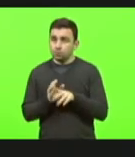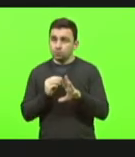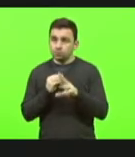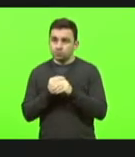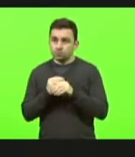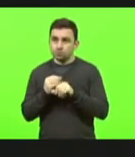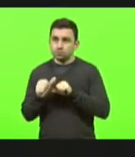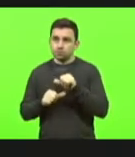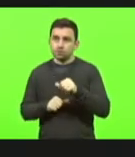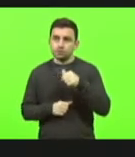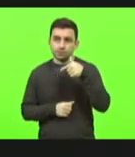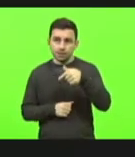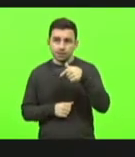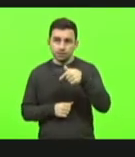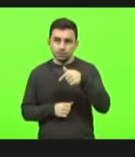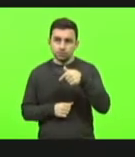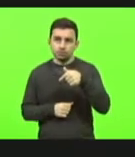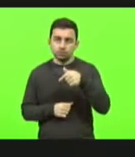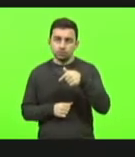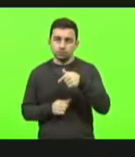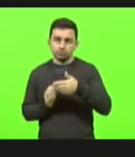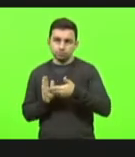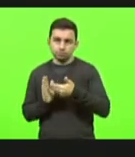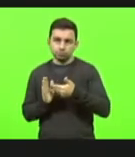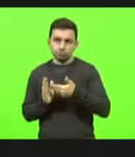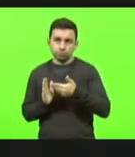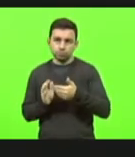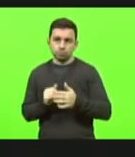7 do processo eletrônico, presidente.